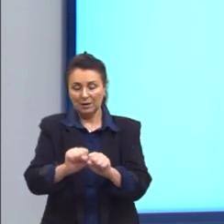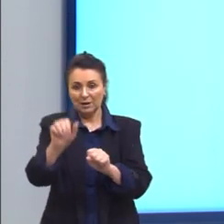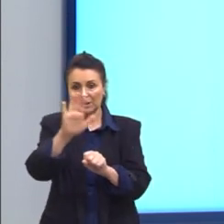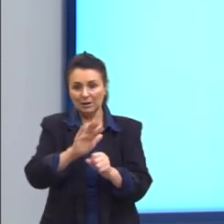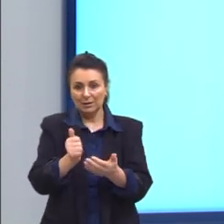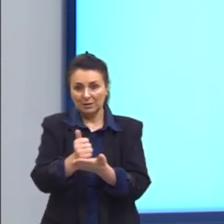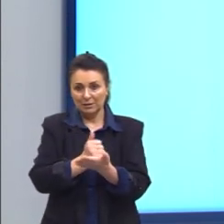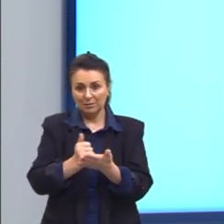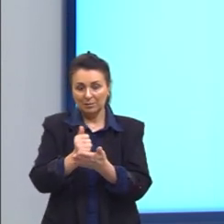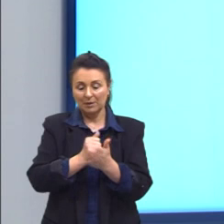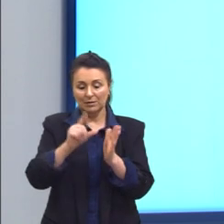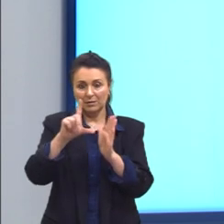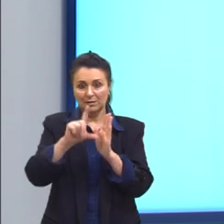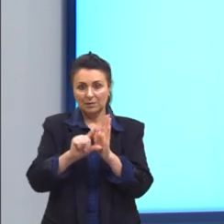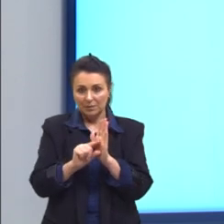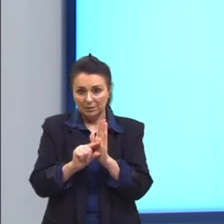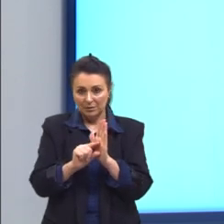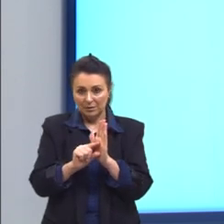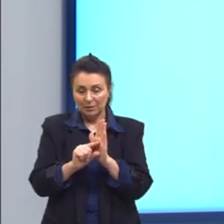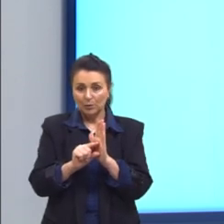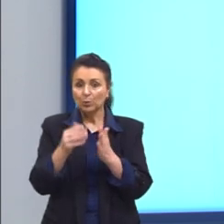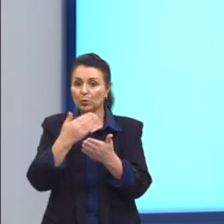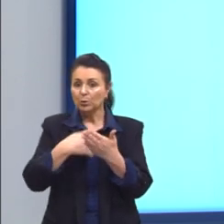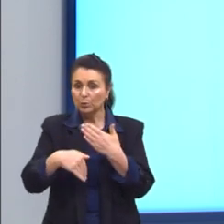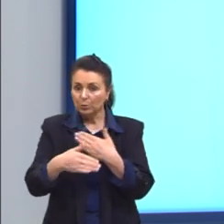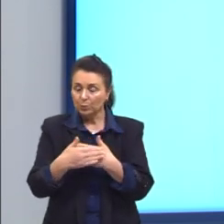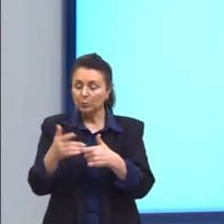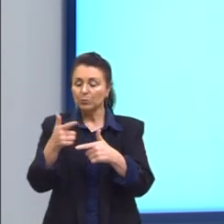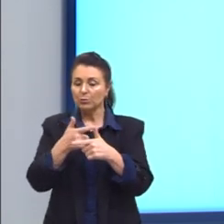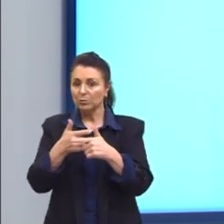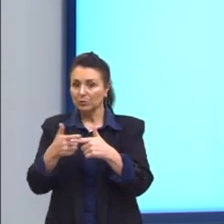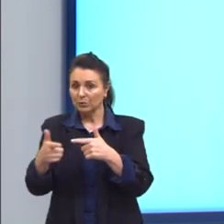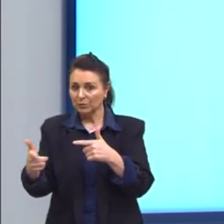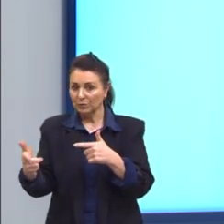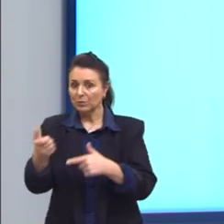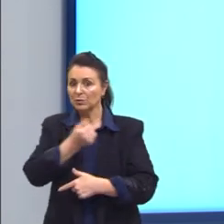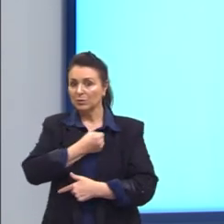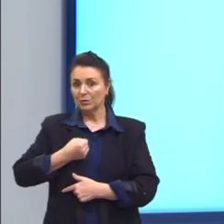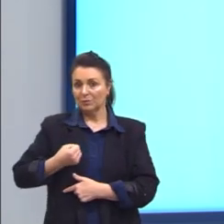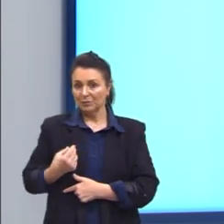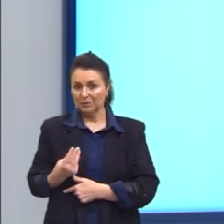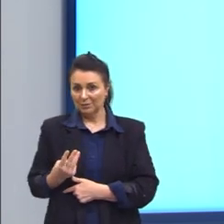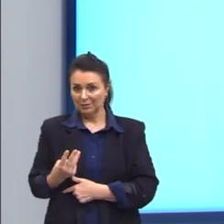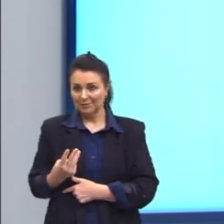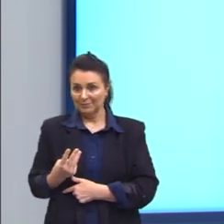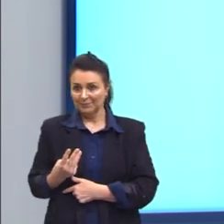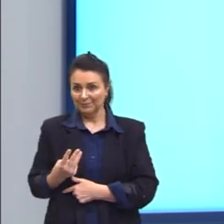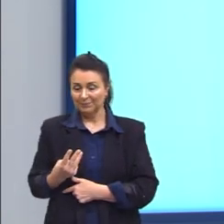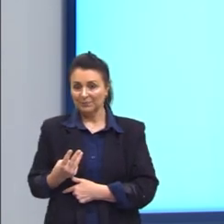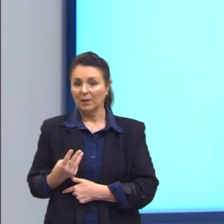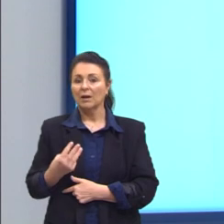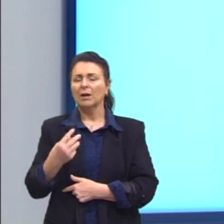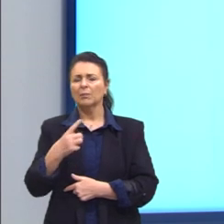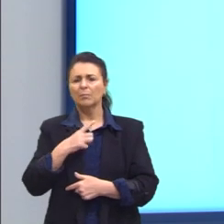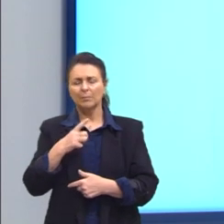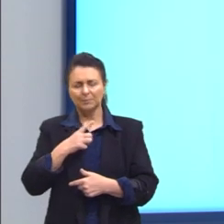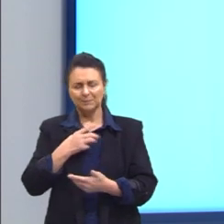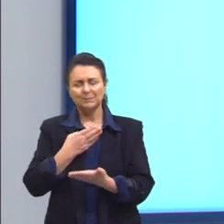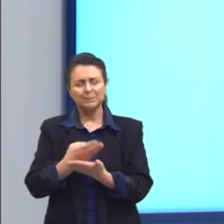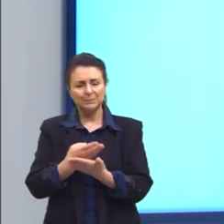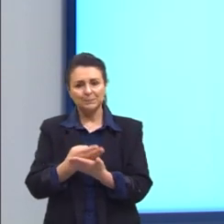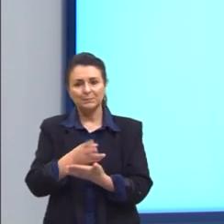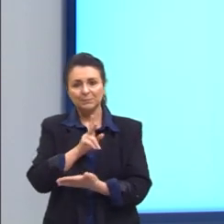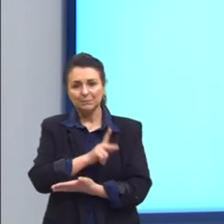dividido por três é uma fórmula ali pouquinho mais complicadas a gente lembrar mas aí eu longo das nossas